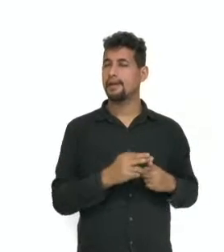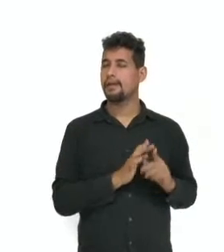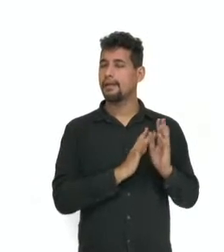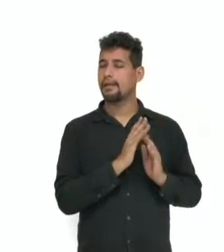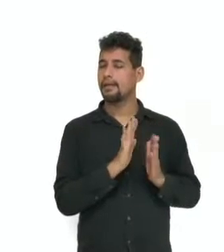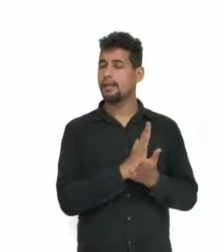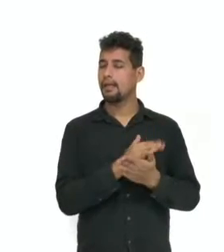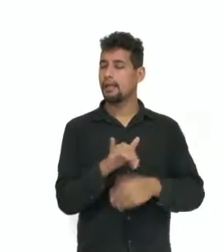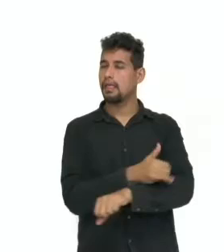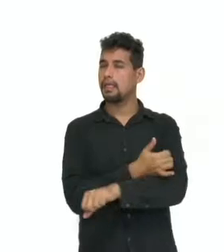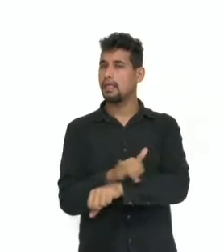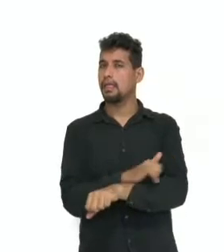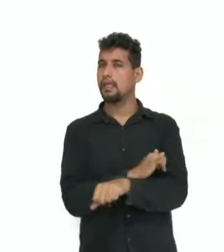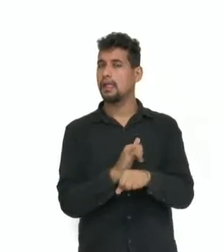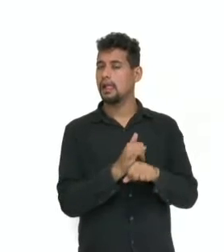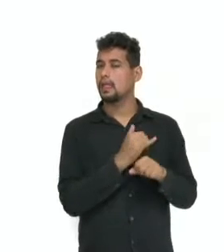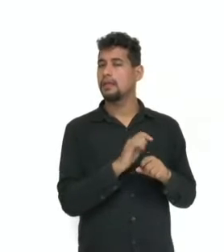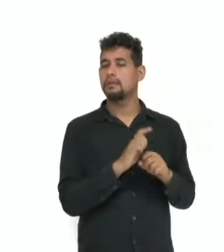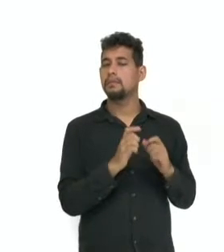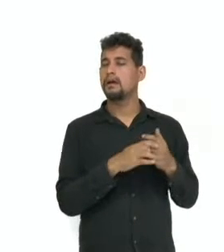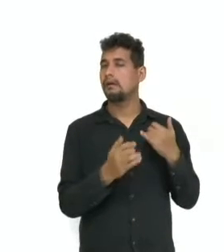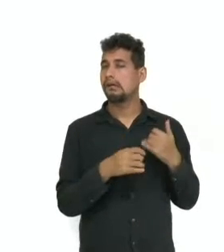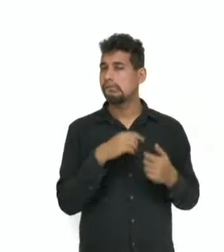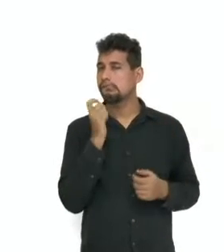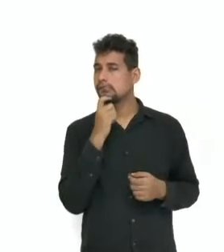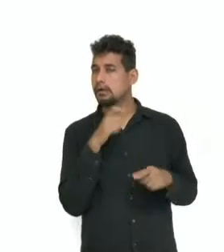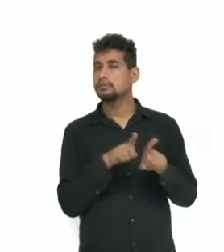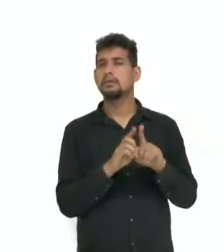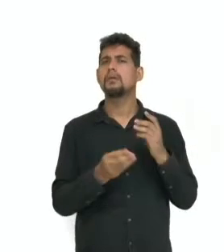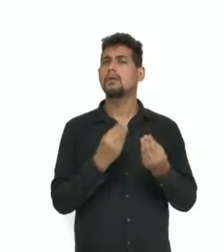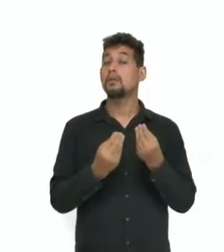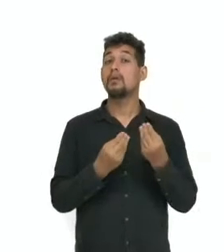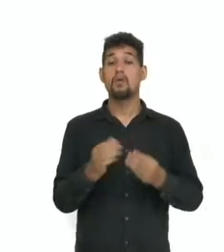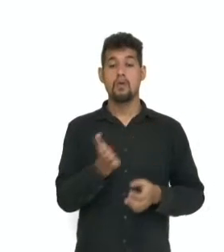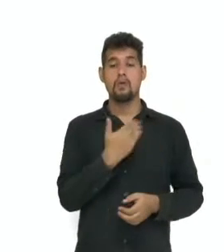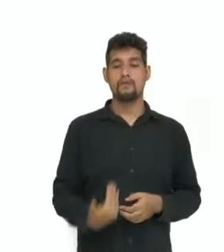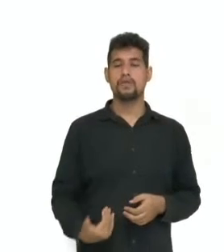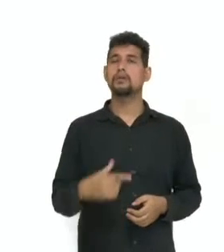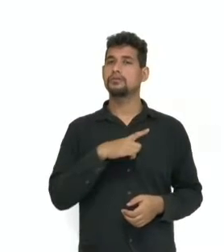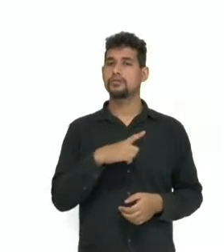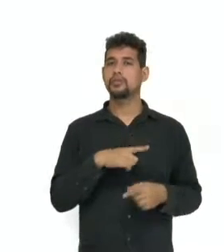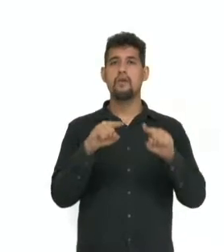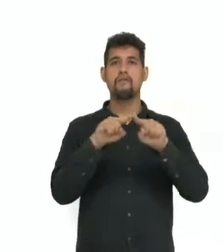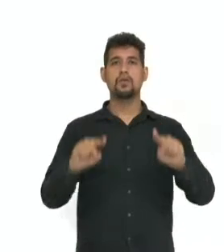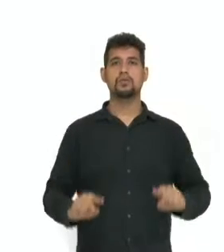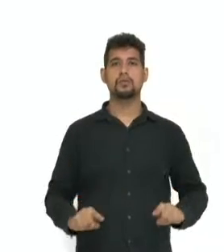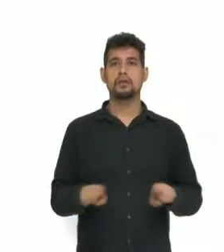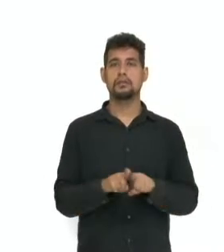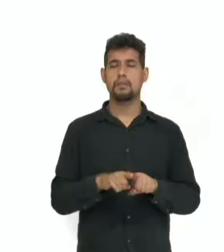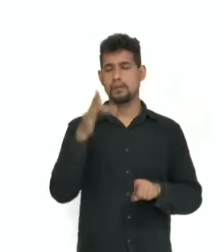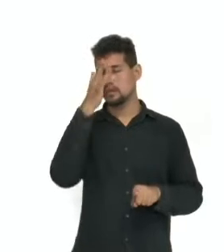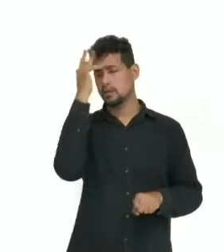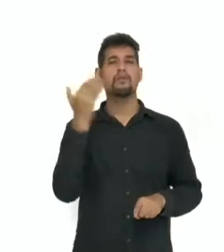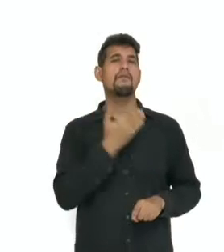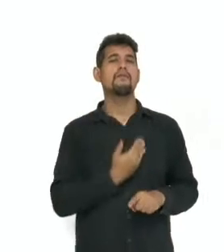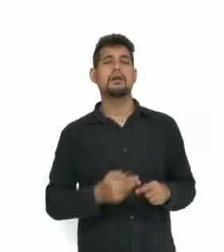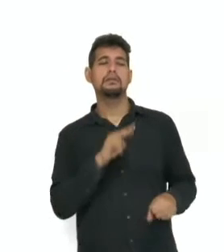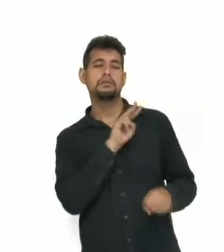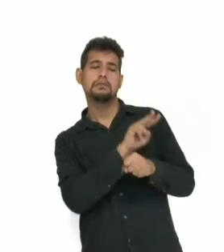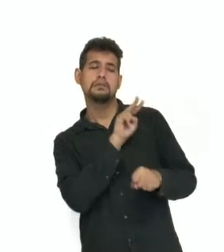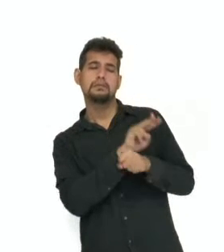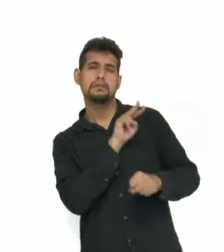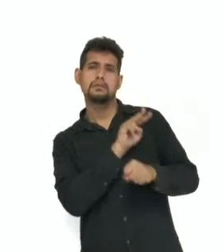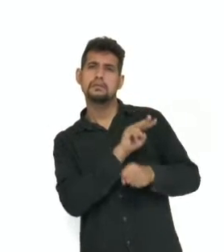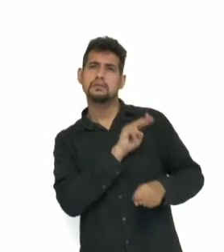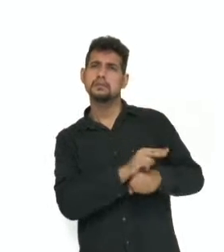a censura. O que era essa censura? O governo tinha aí seus funcionários, agentes do governo, para fiscalizar tudo